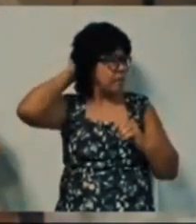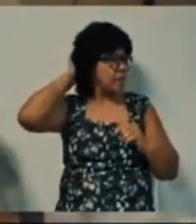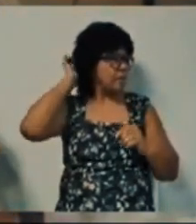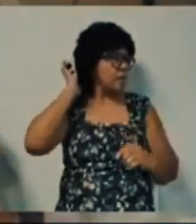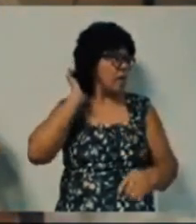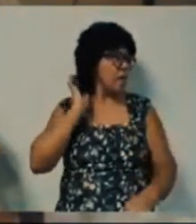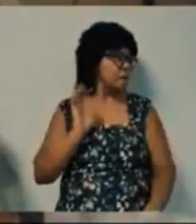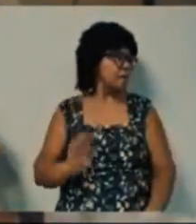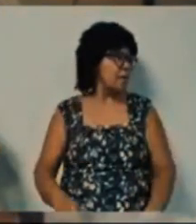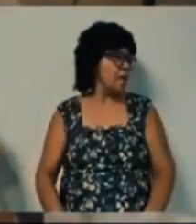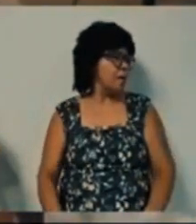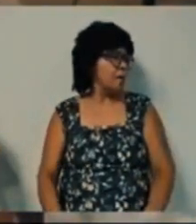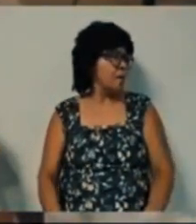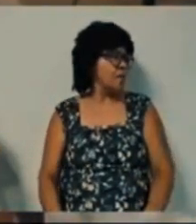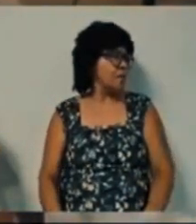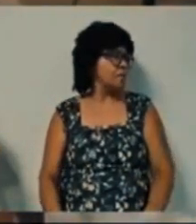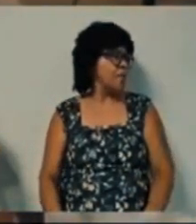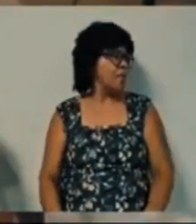Deus.